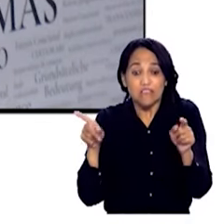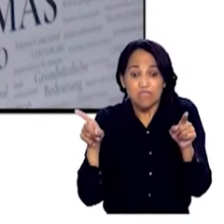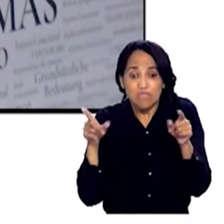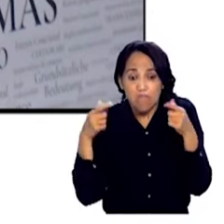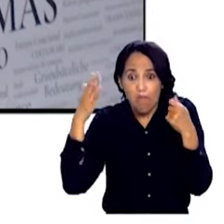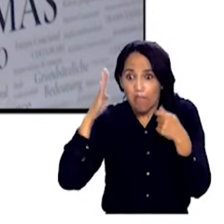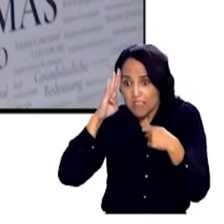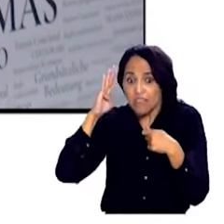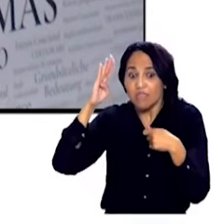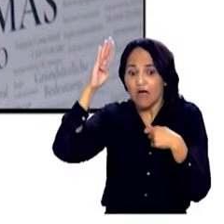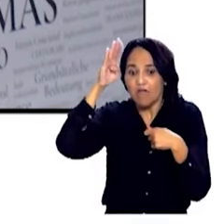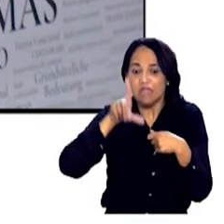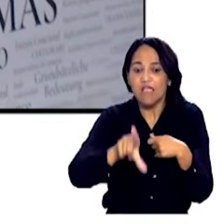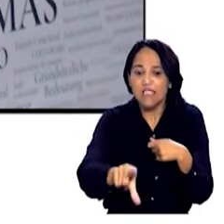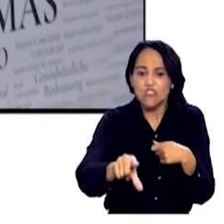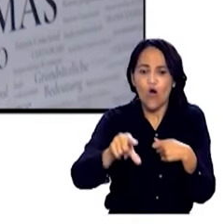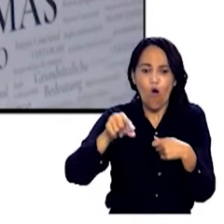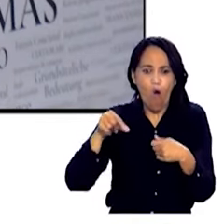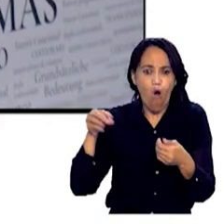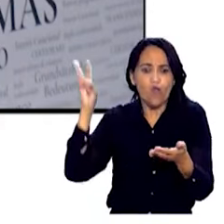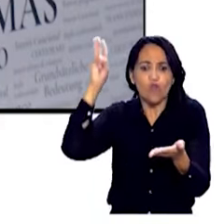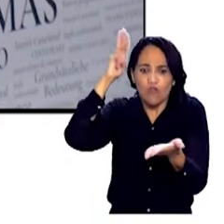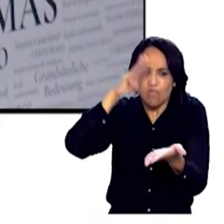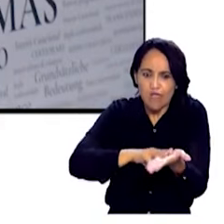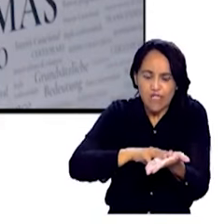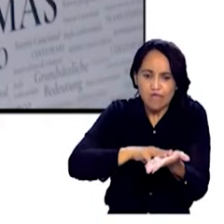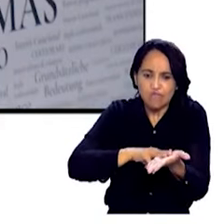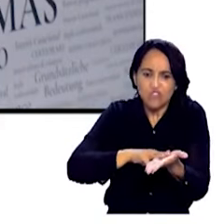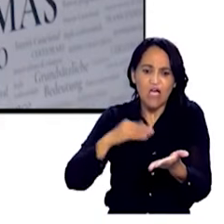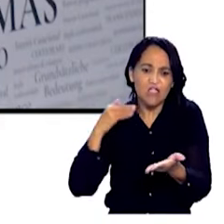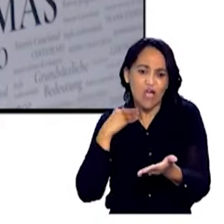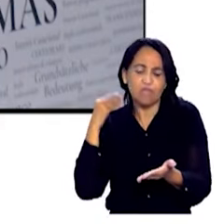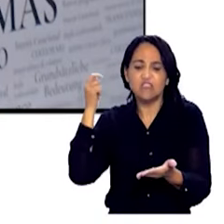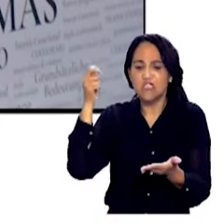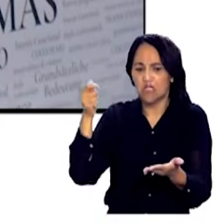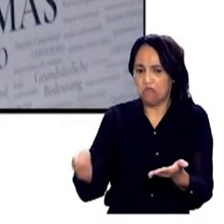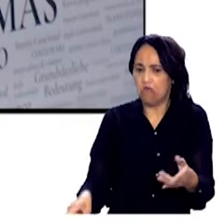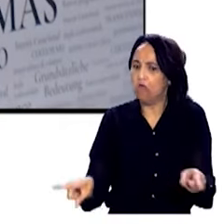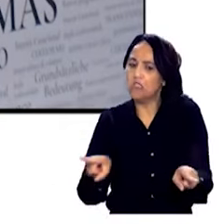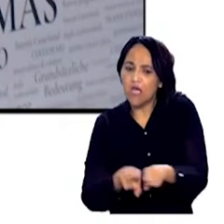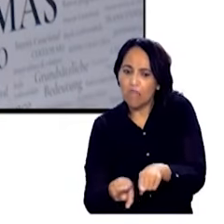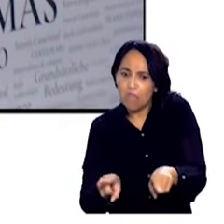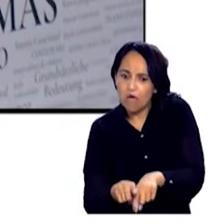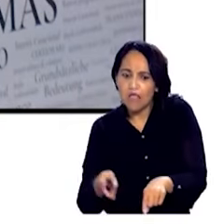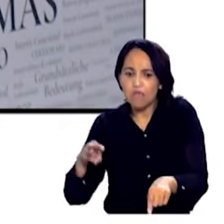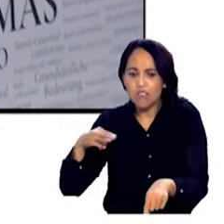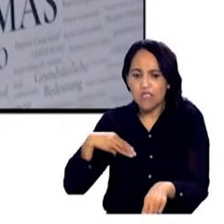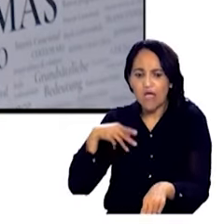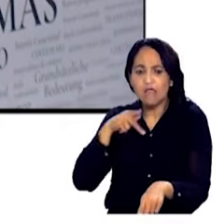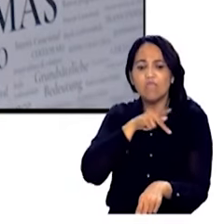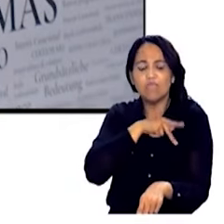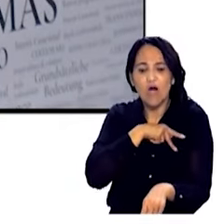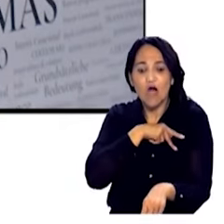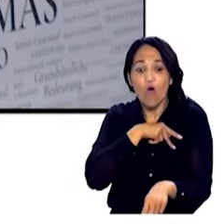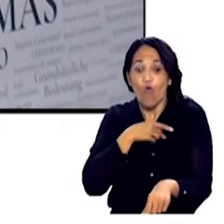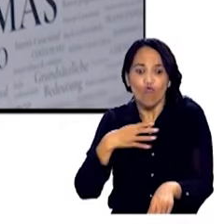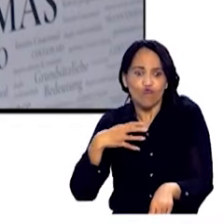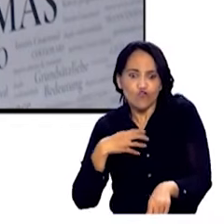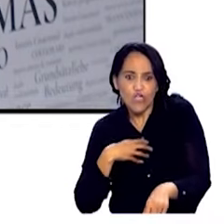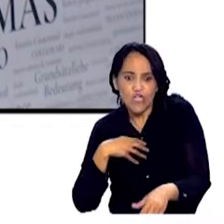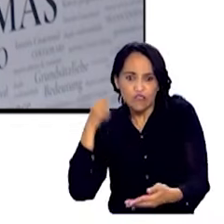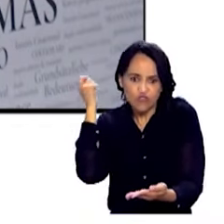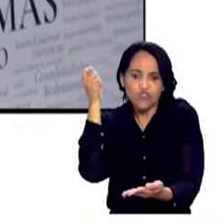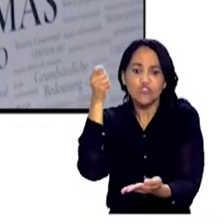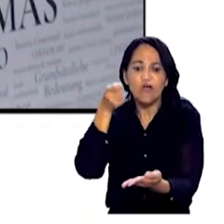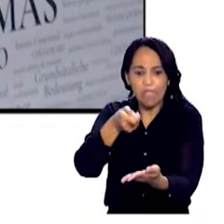dos membros da magistratura lá e e também do Ministério Público enfim eh a própria forma remuneratória lá seja do